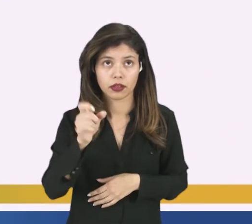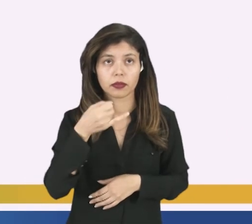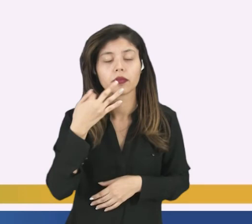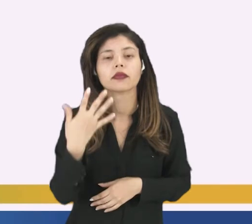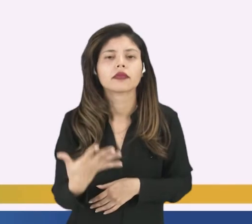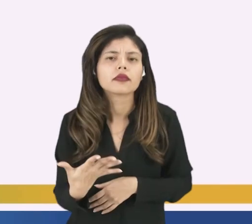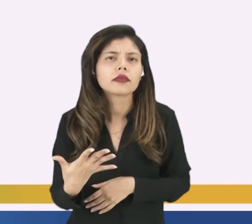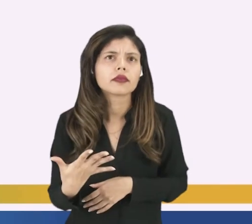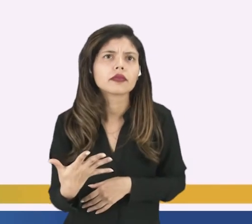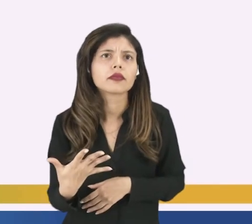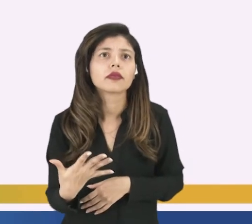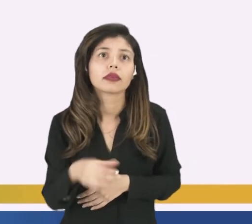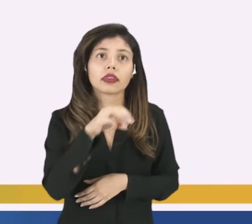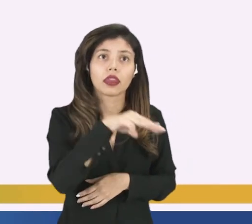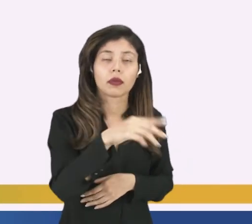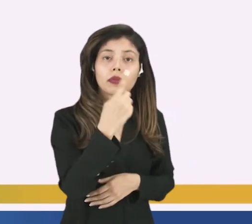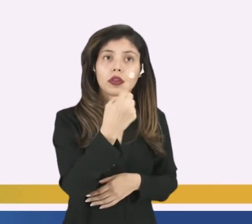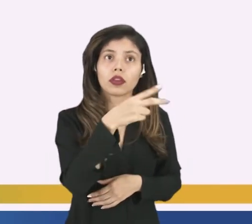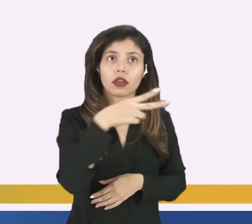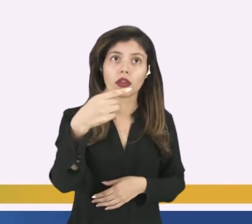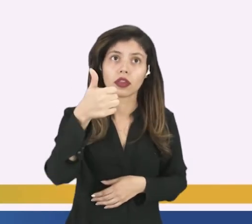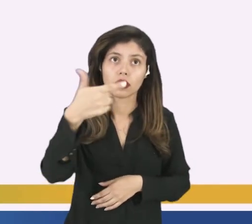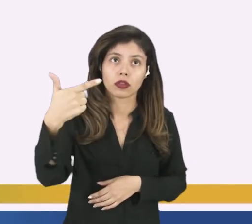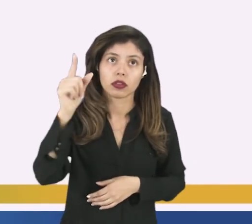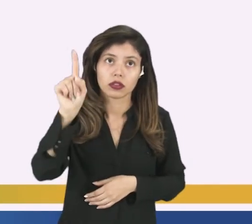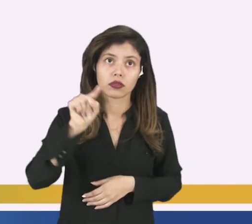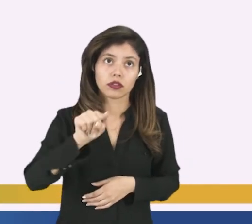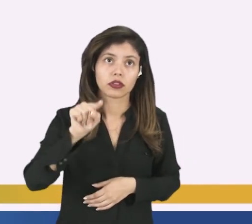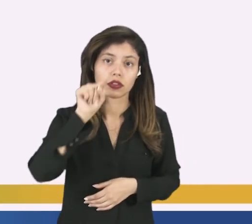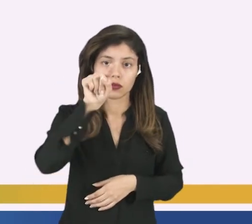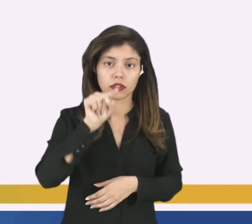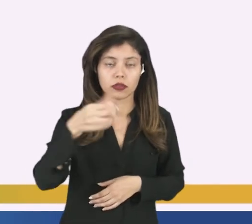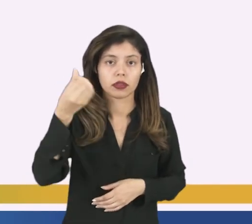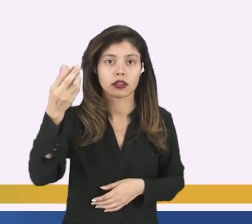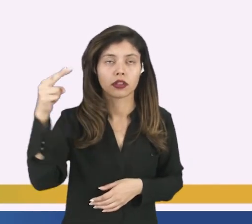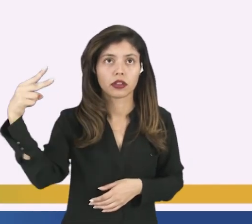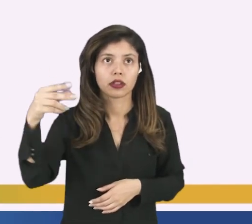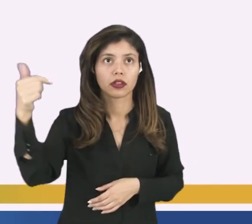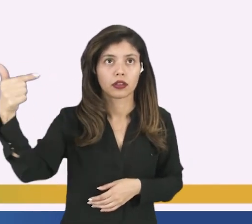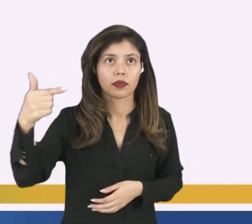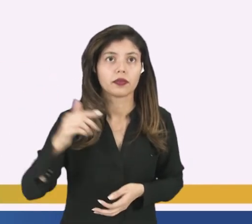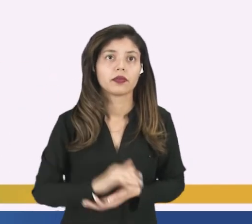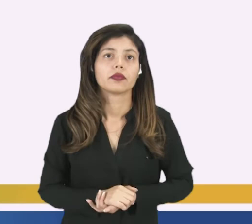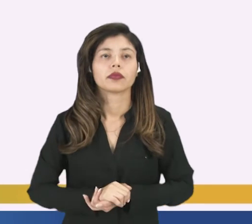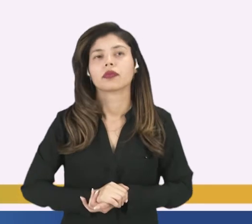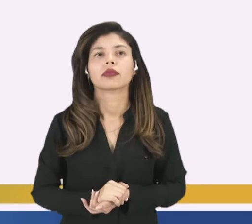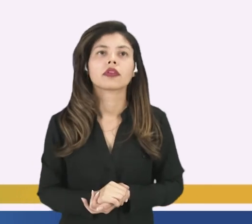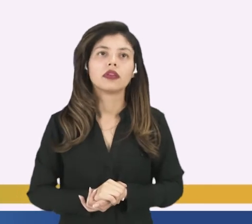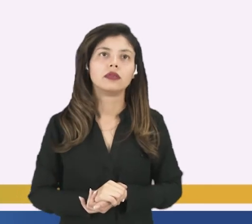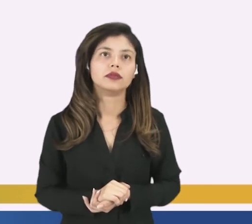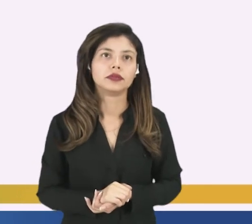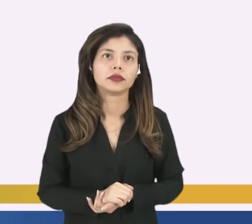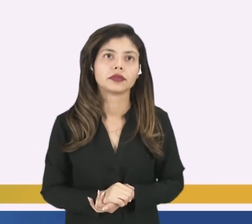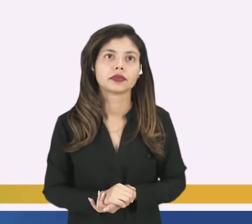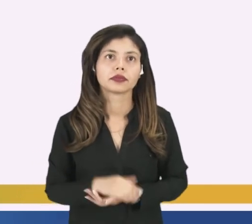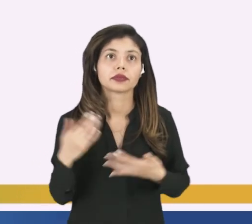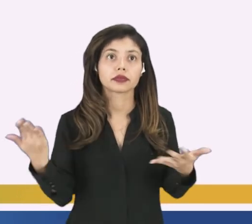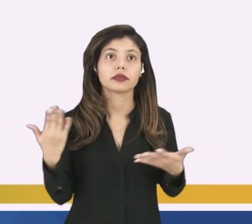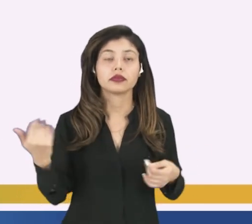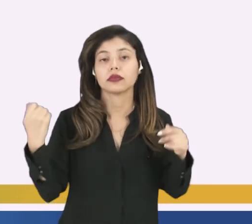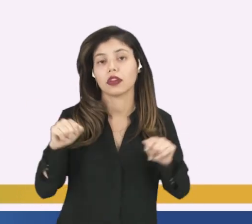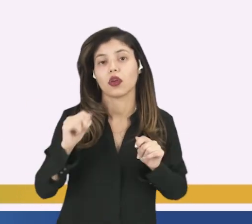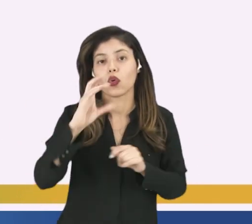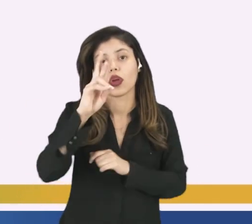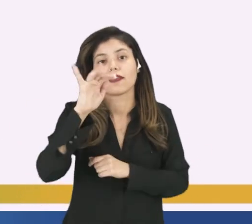base nisso, o que vai acontecer? M1 vai ser igual a 12 dividido para 6, que é justamente tá, o menos B sobre A. 12 para 6